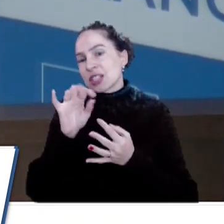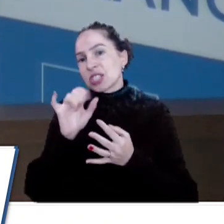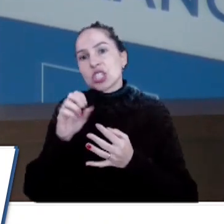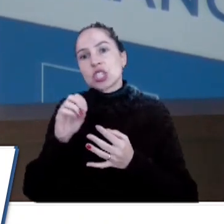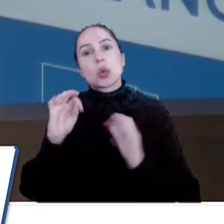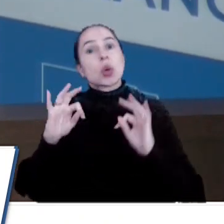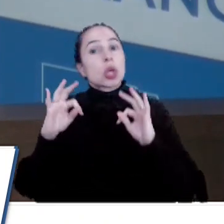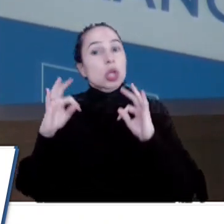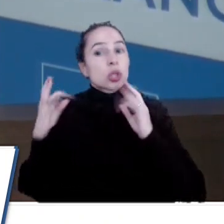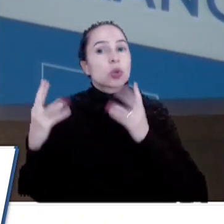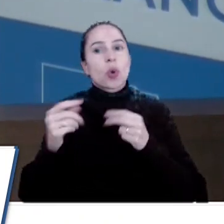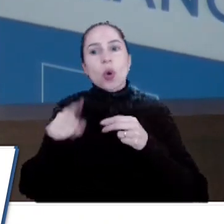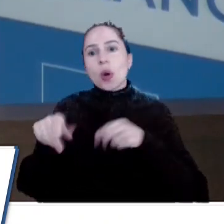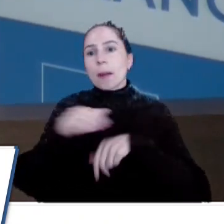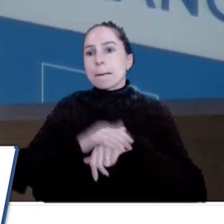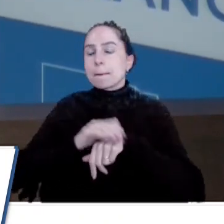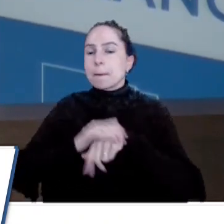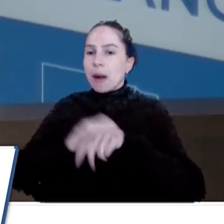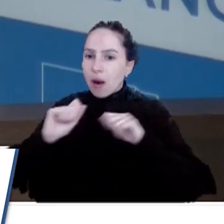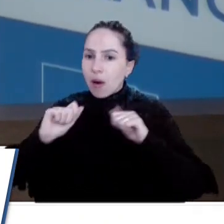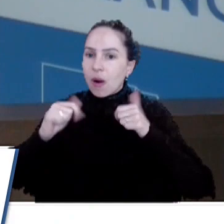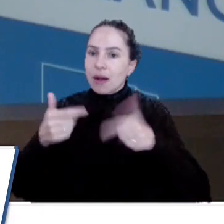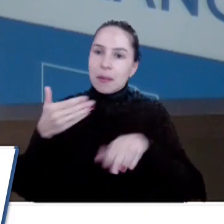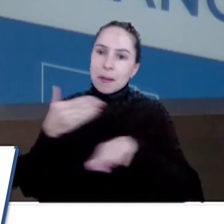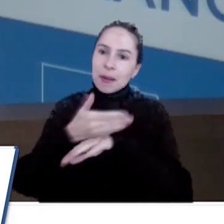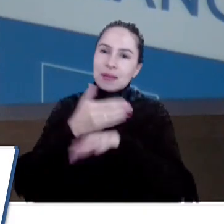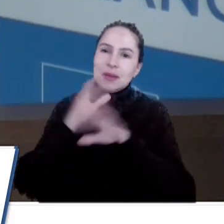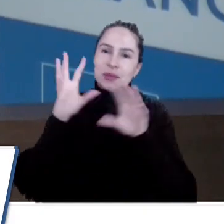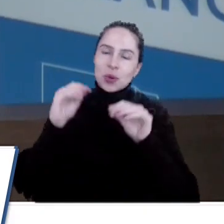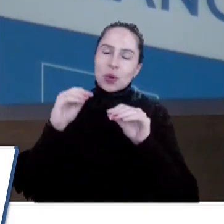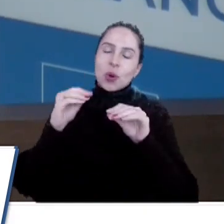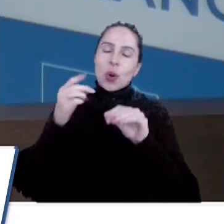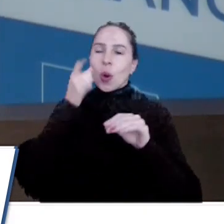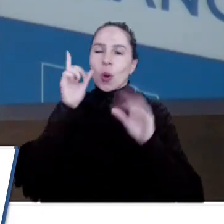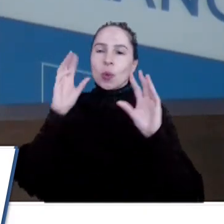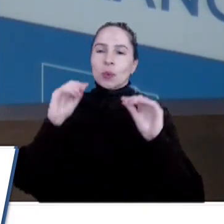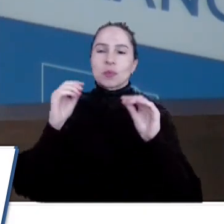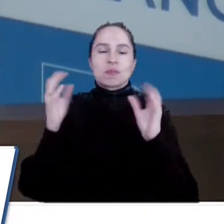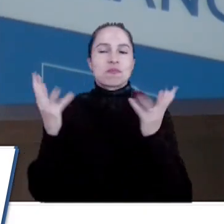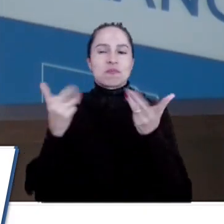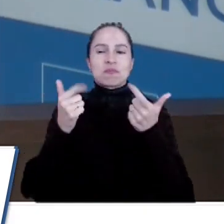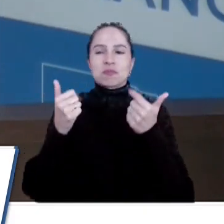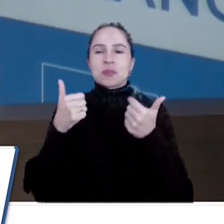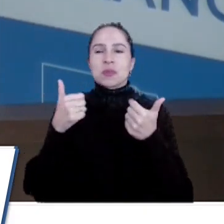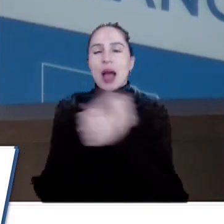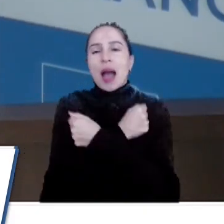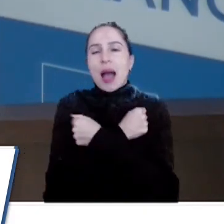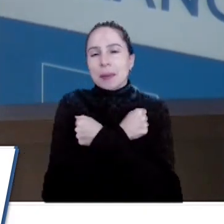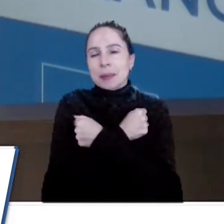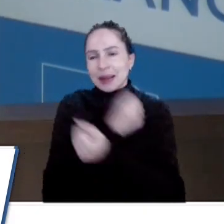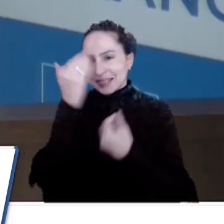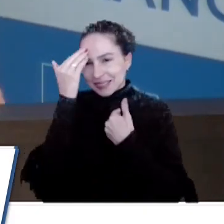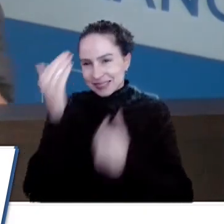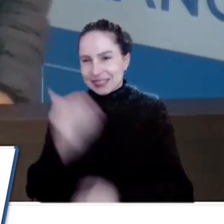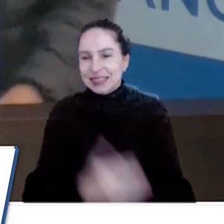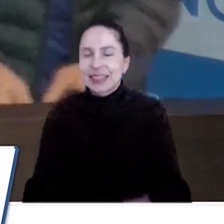aqueles que participaram aqui dessa noite, que foi uma noite memorável. Um grande abraço, obrigado, gente.